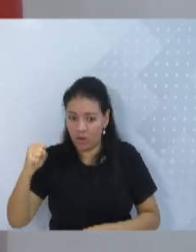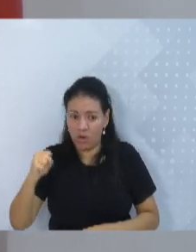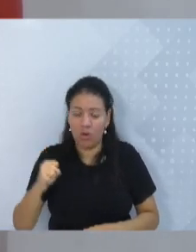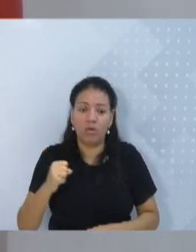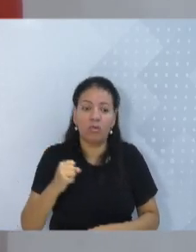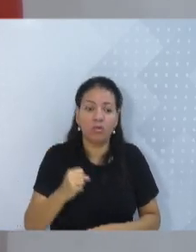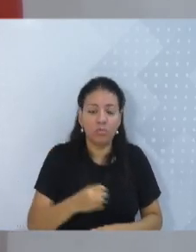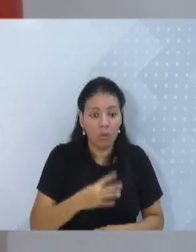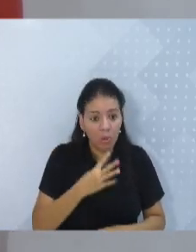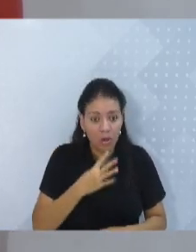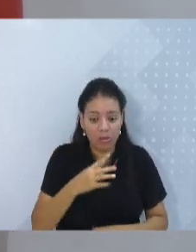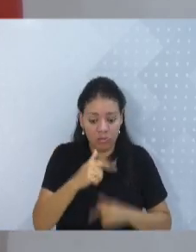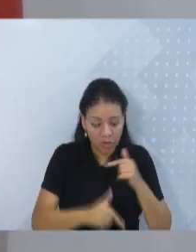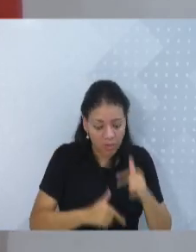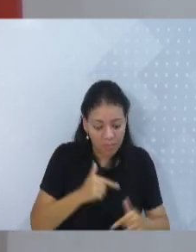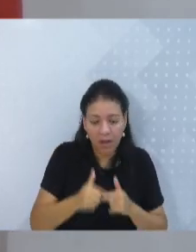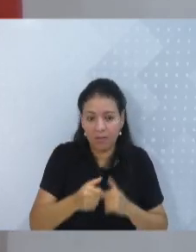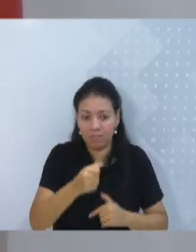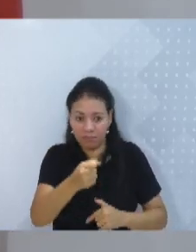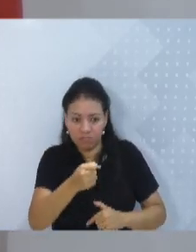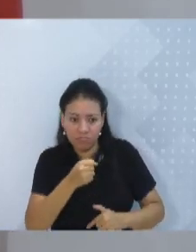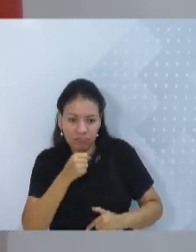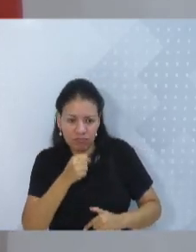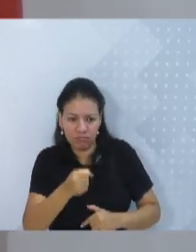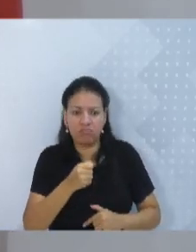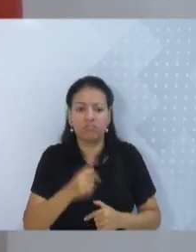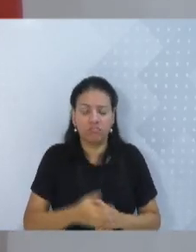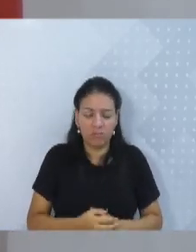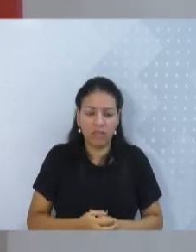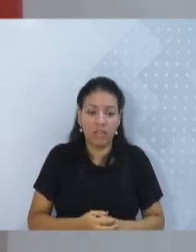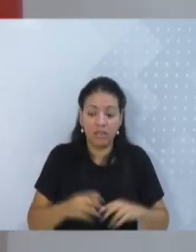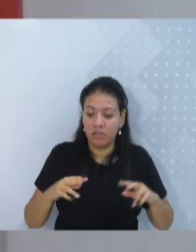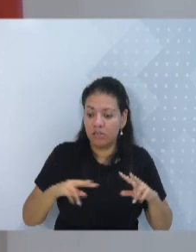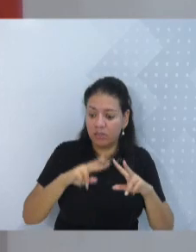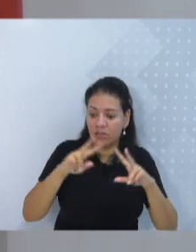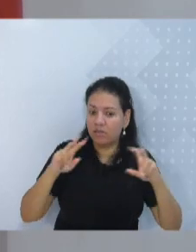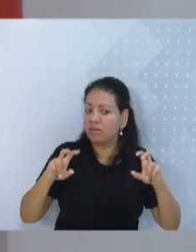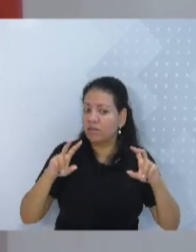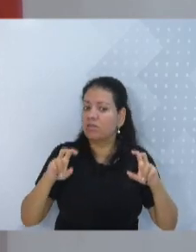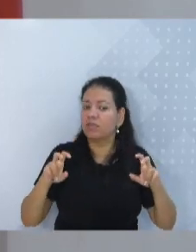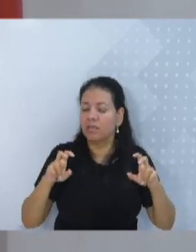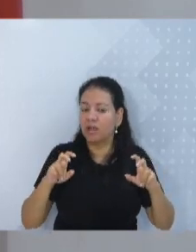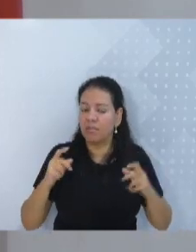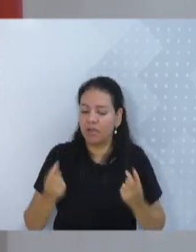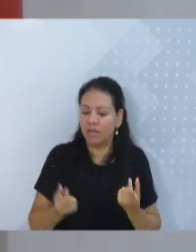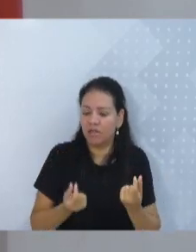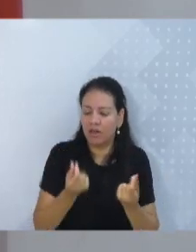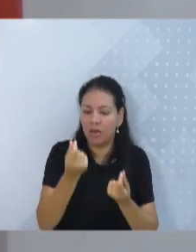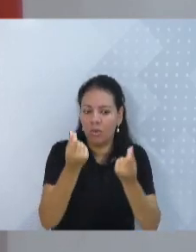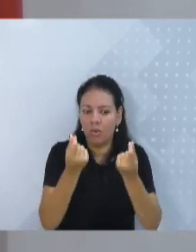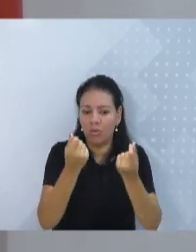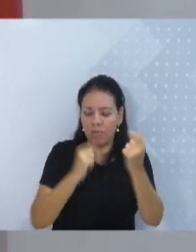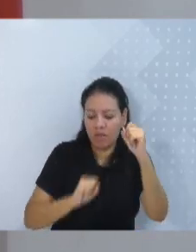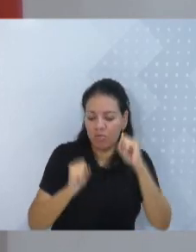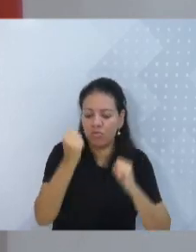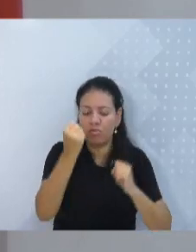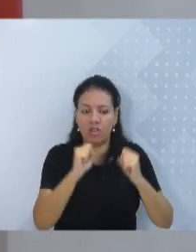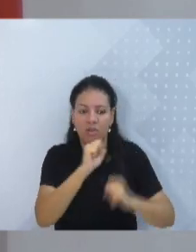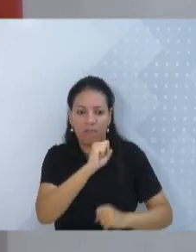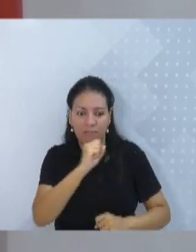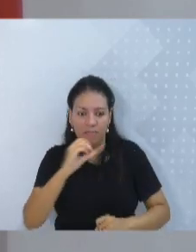os trabalhos da empresa que tratam de temas muito relevantes da economia industrial de Santa Catarina